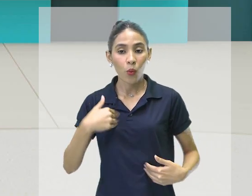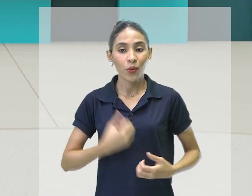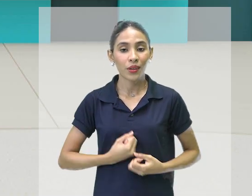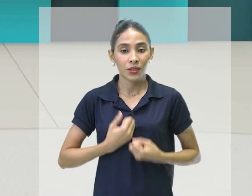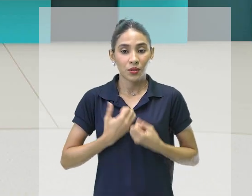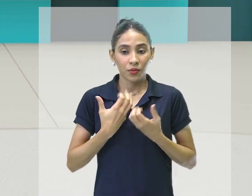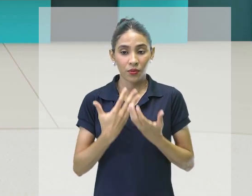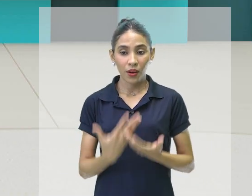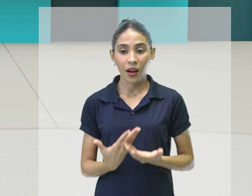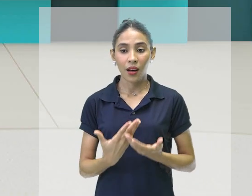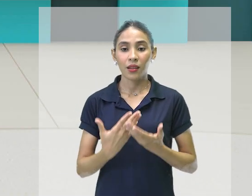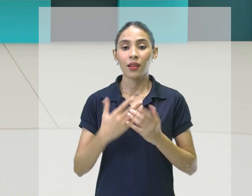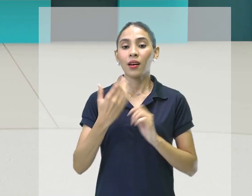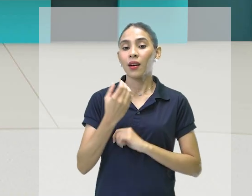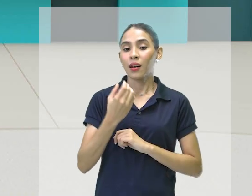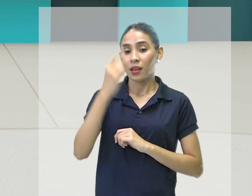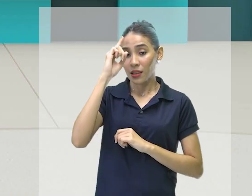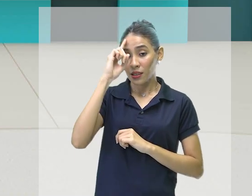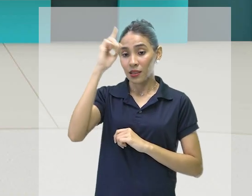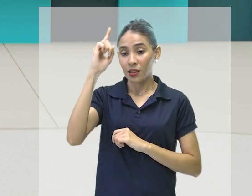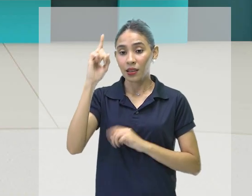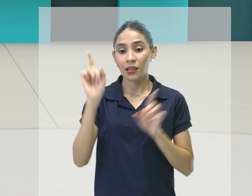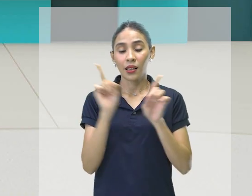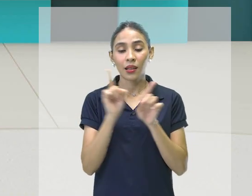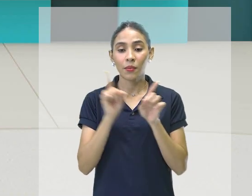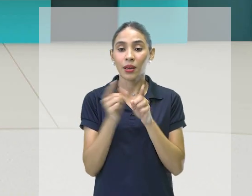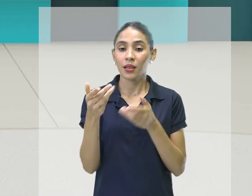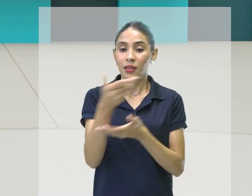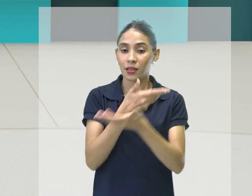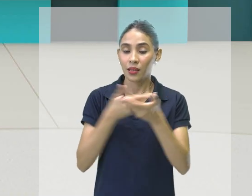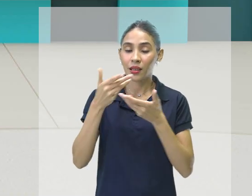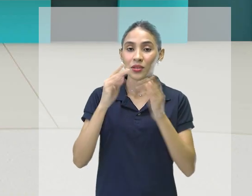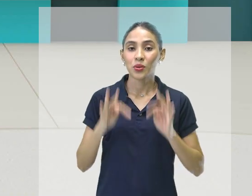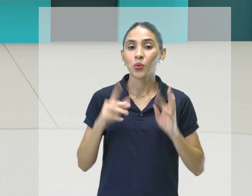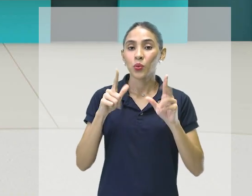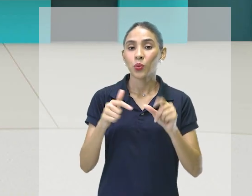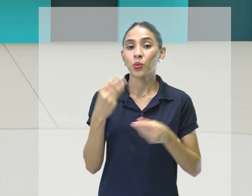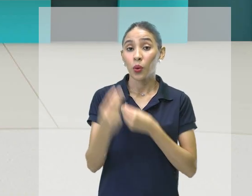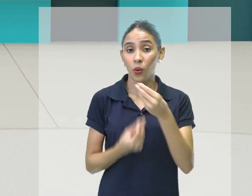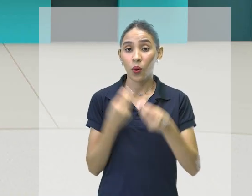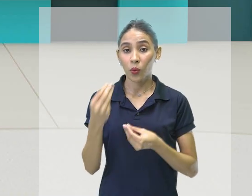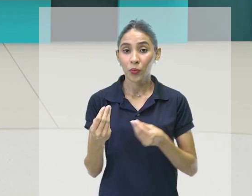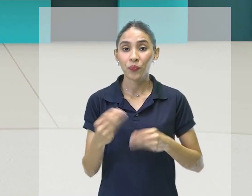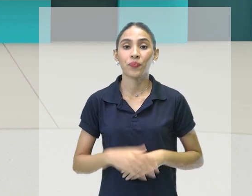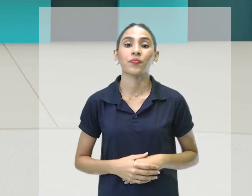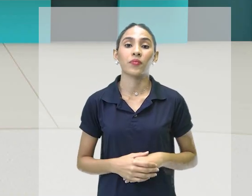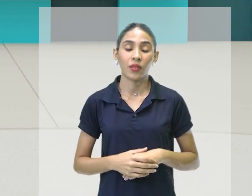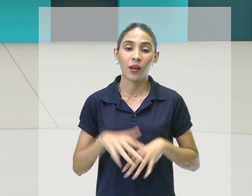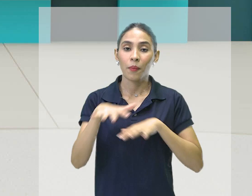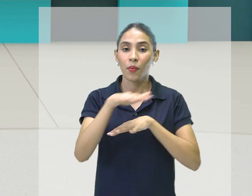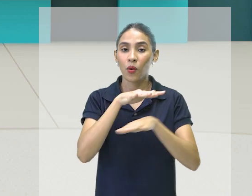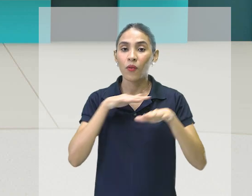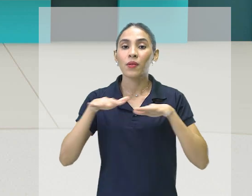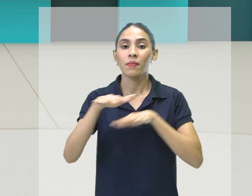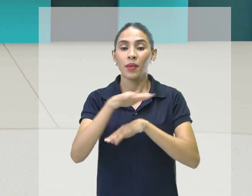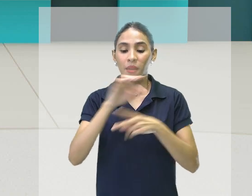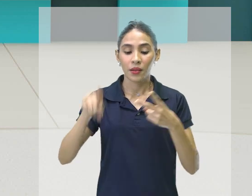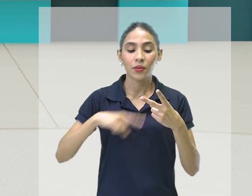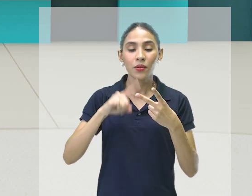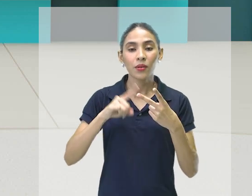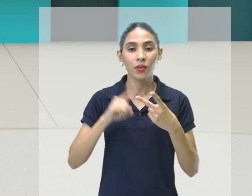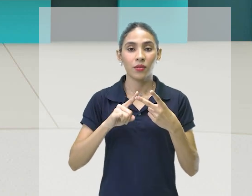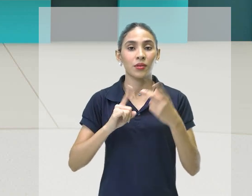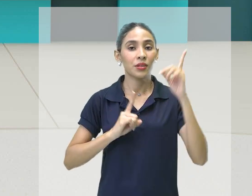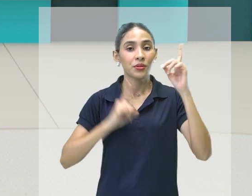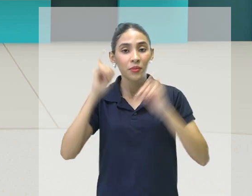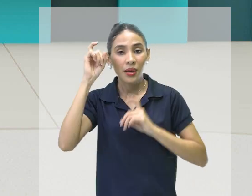um corpo que fala, que cria e que interage. Tudo isso através do quê? Dos seus